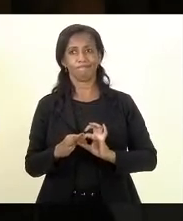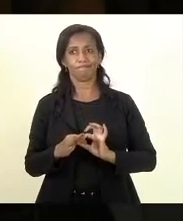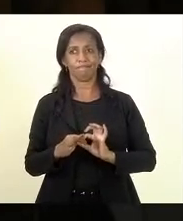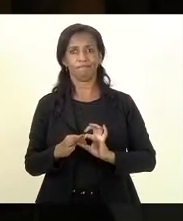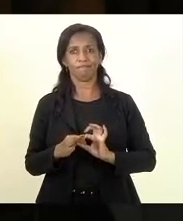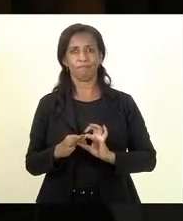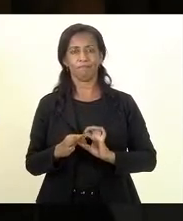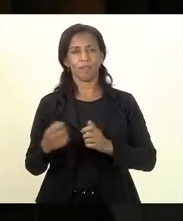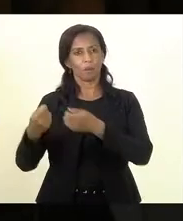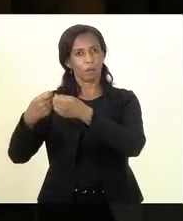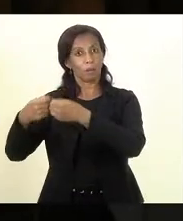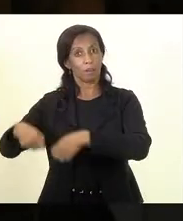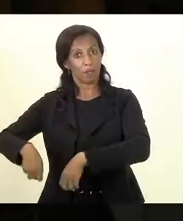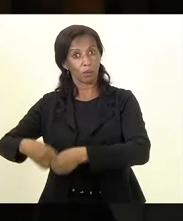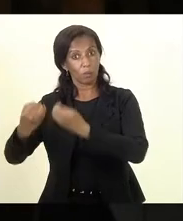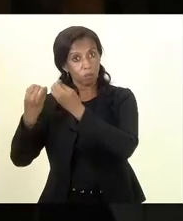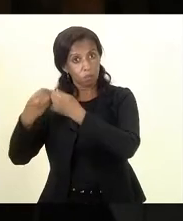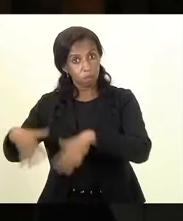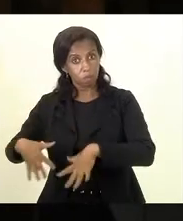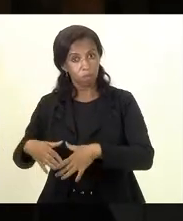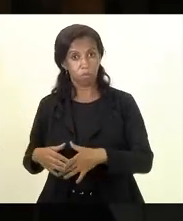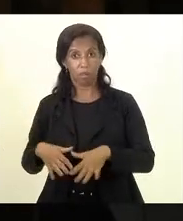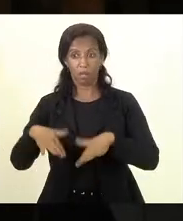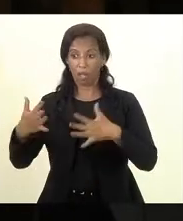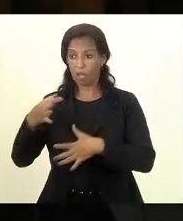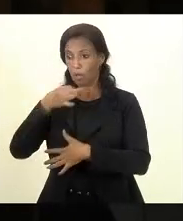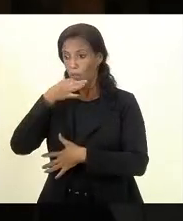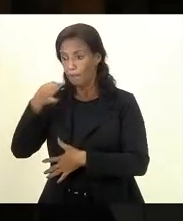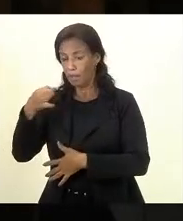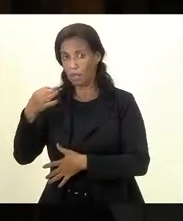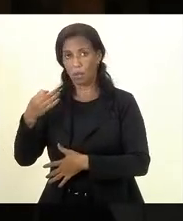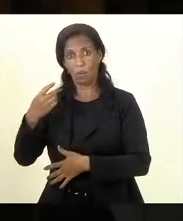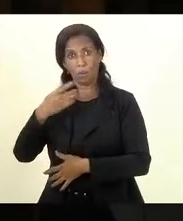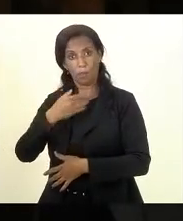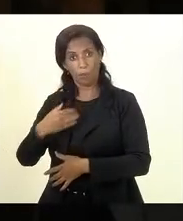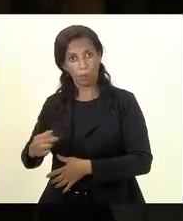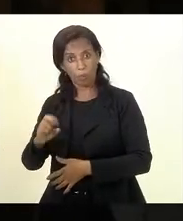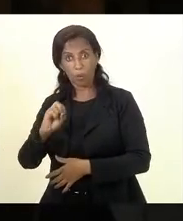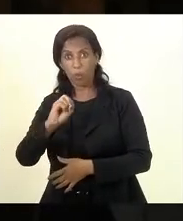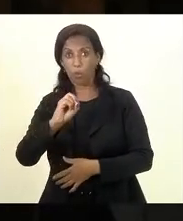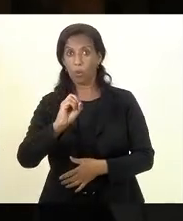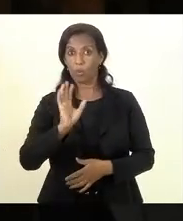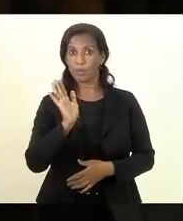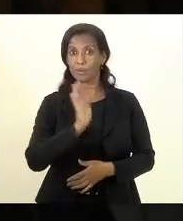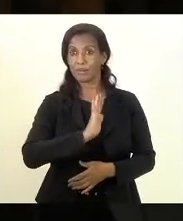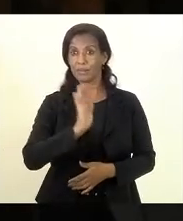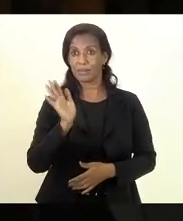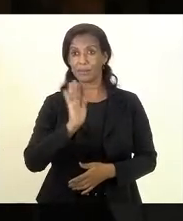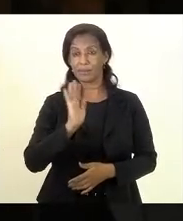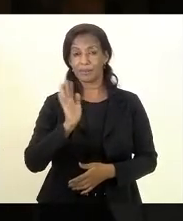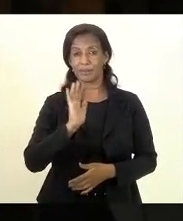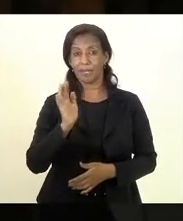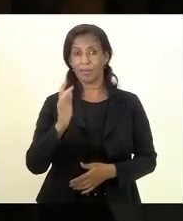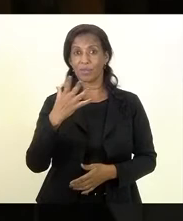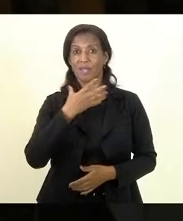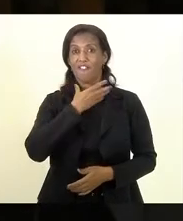para derrotá-lo. Quer seja na opinião pública, sem usar fake